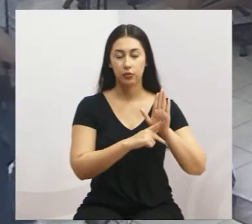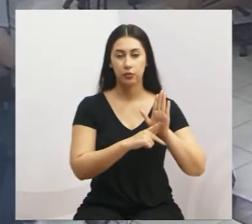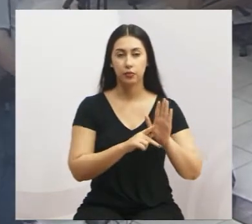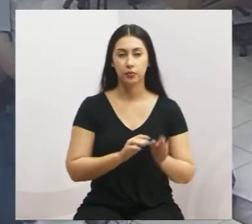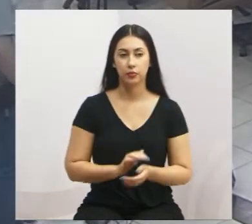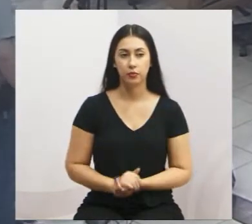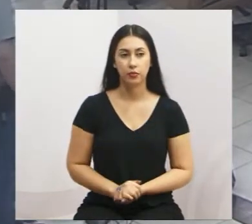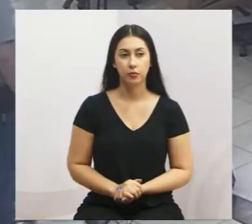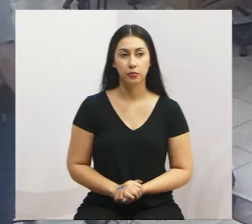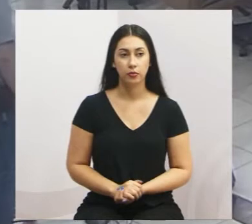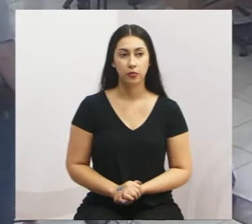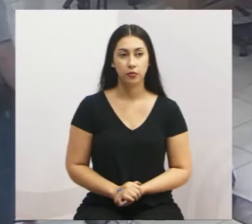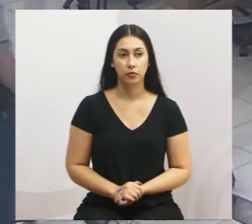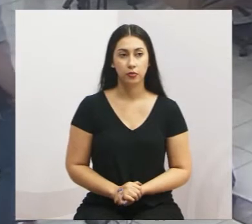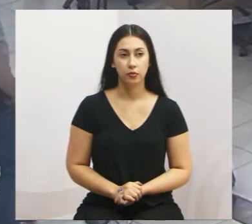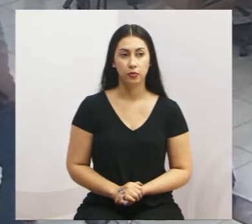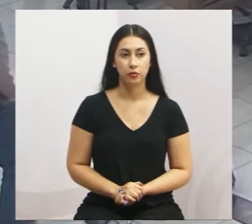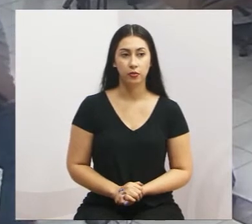ordem do dia.